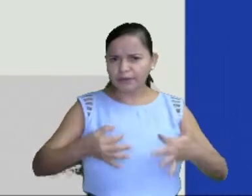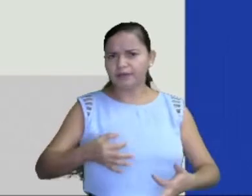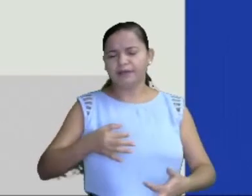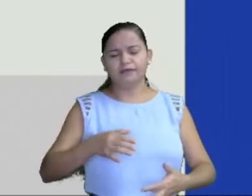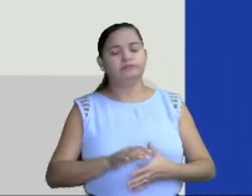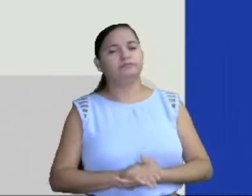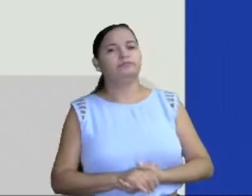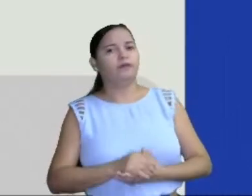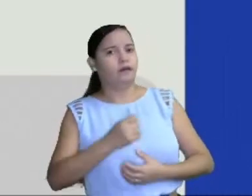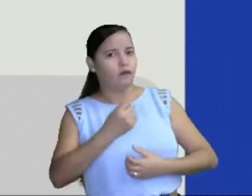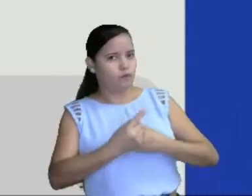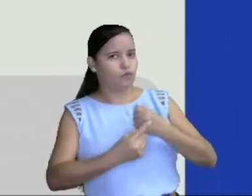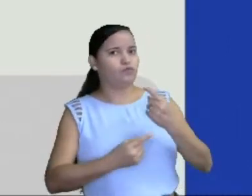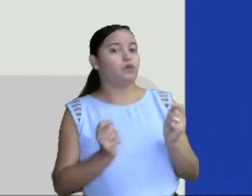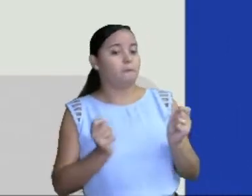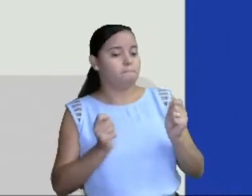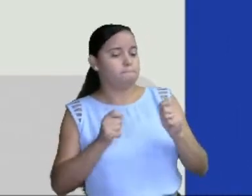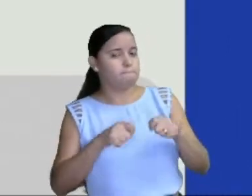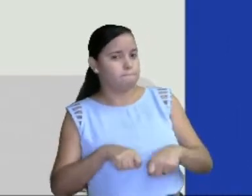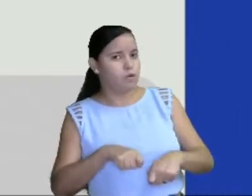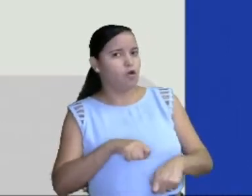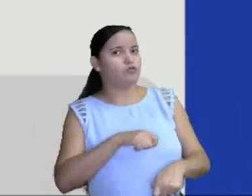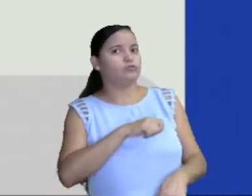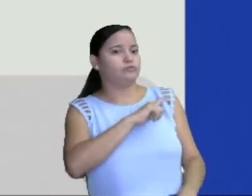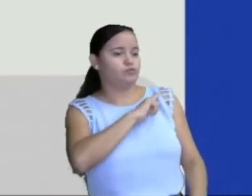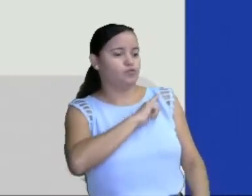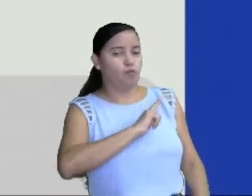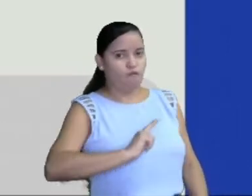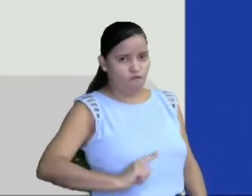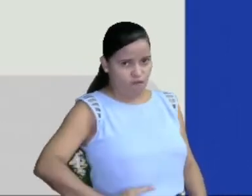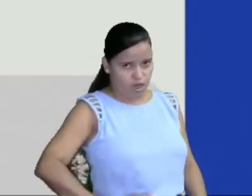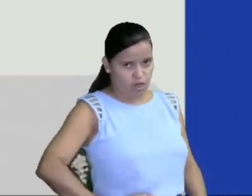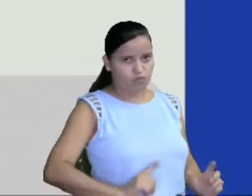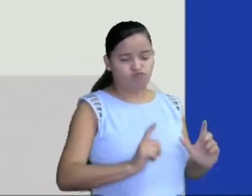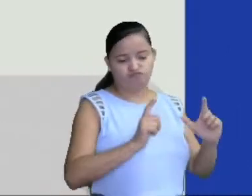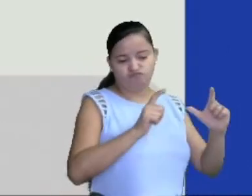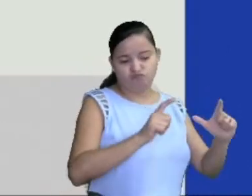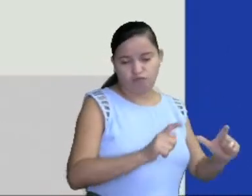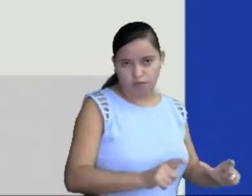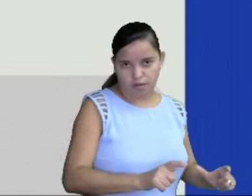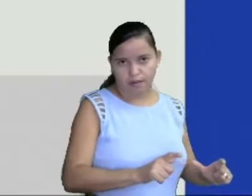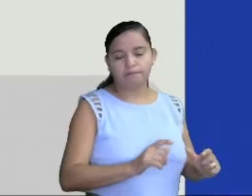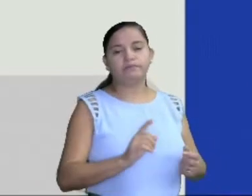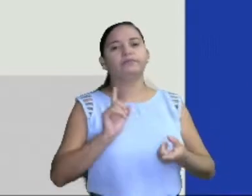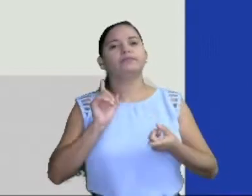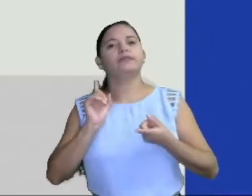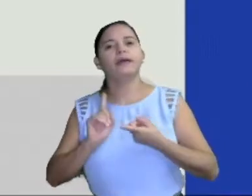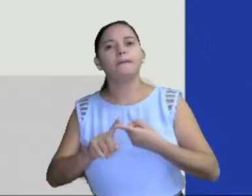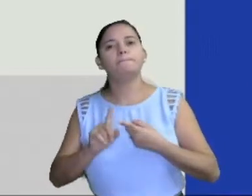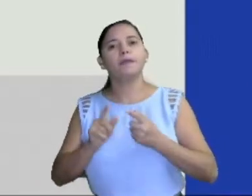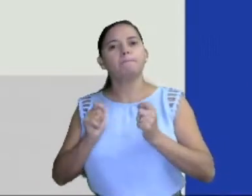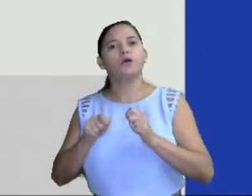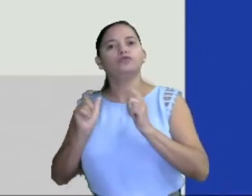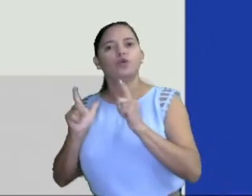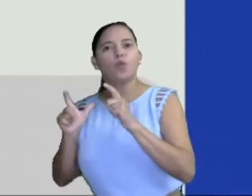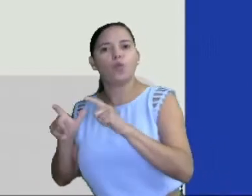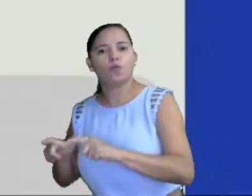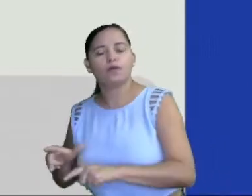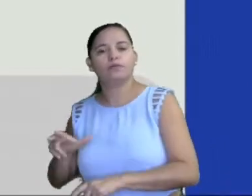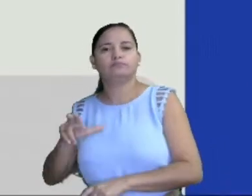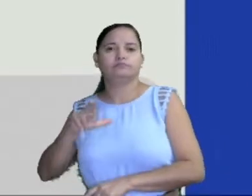ser públicos, como alguns deles também podem ser privados. A gente consegue identificar isso também nos mapas.